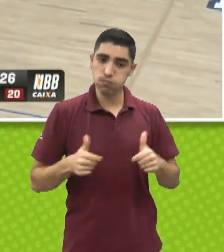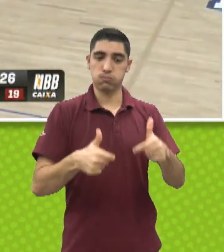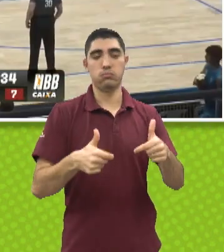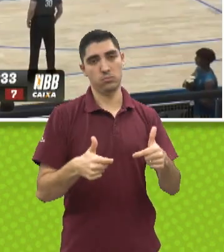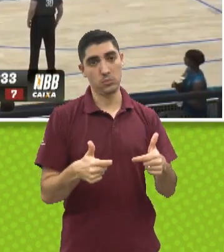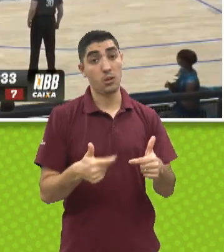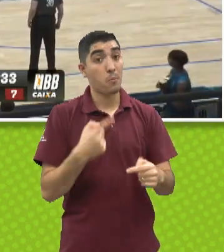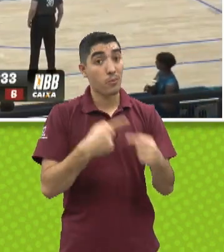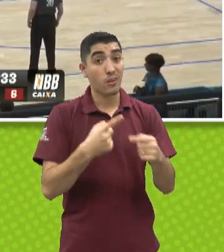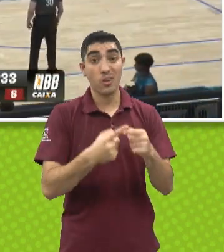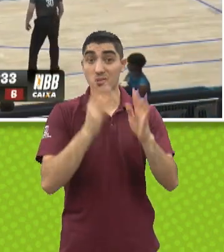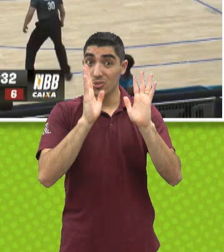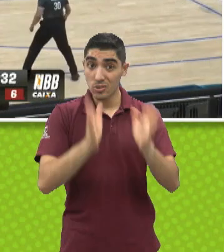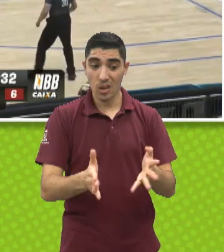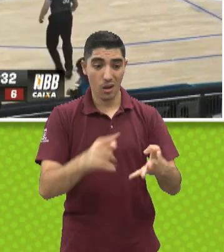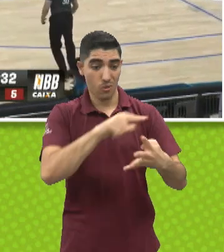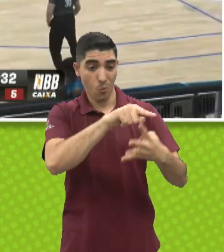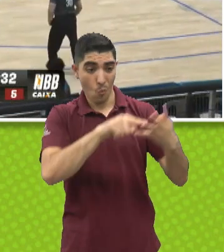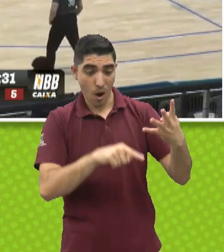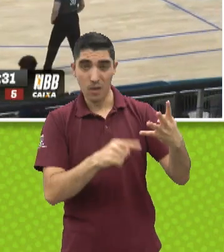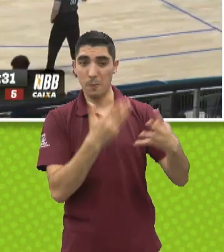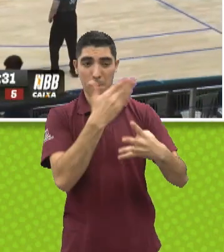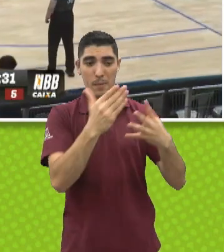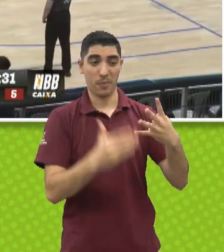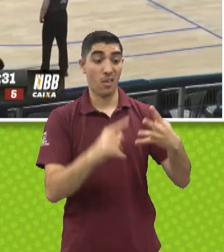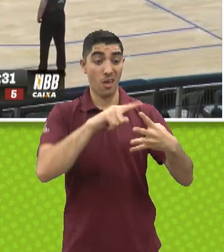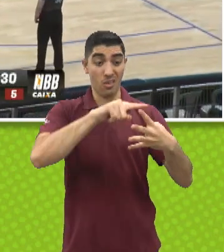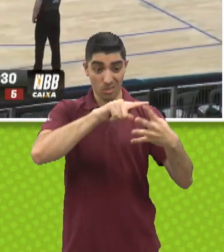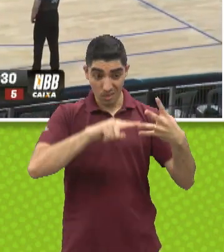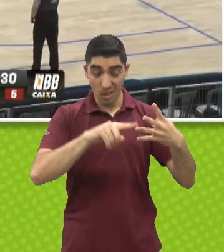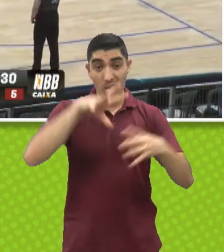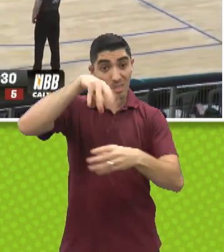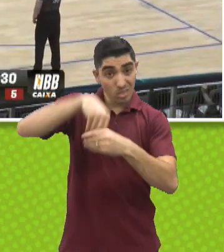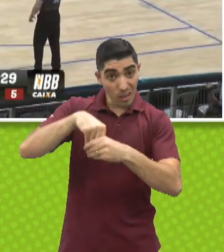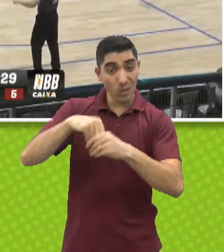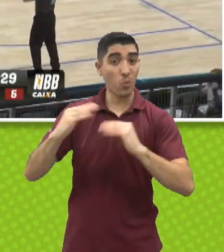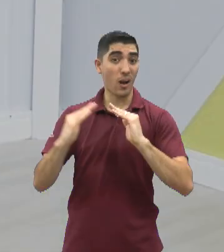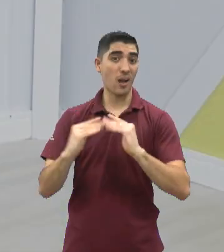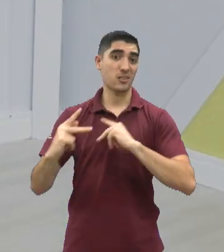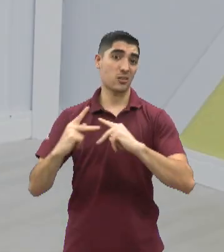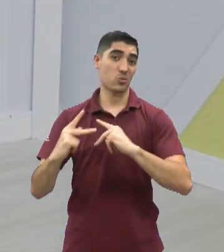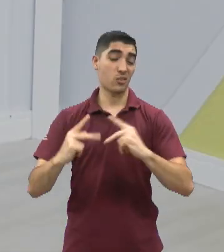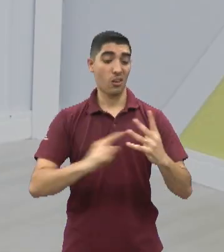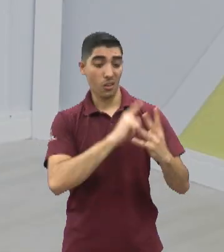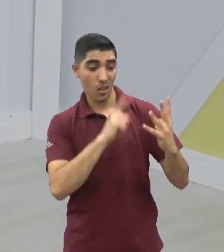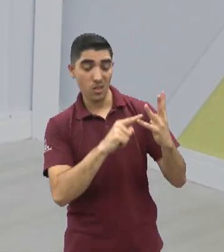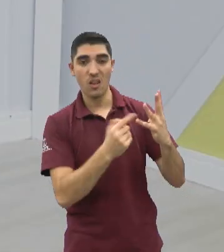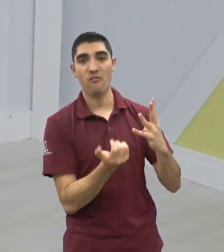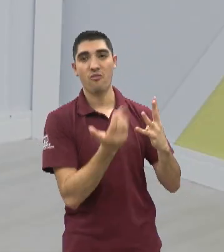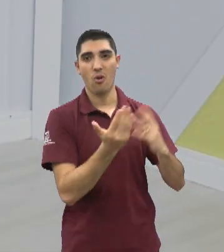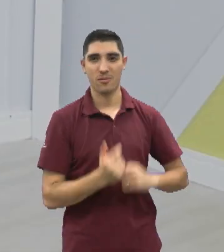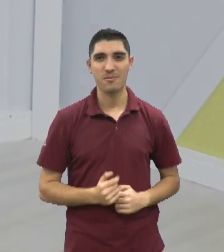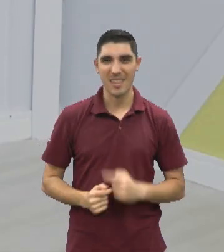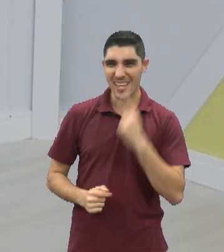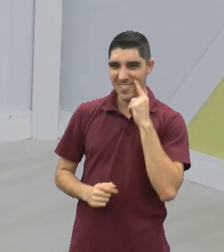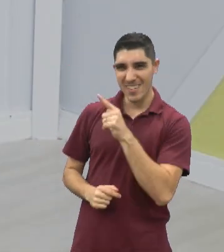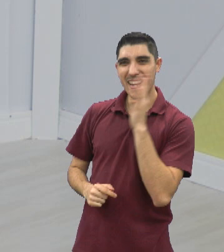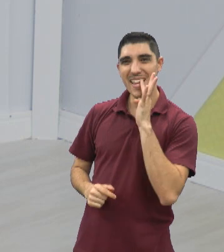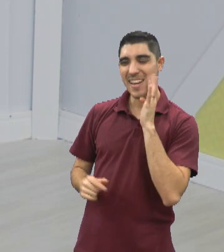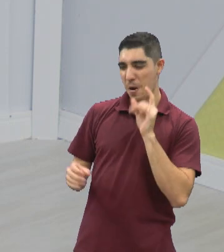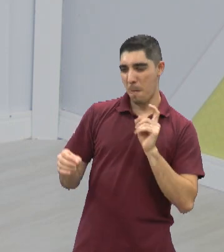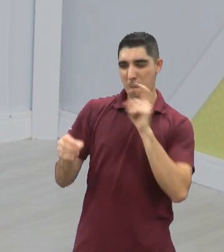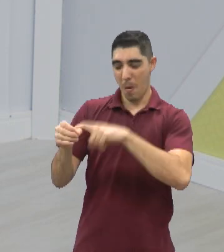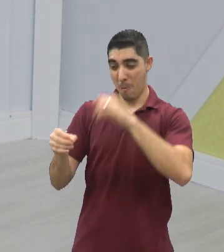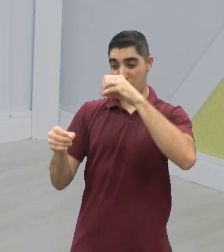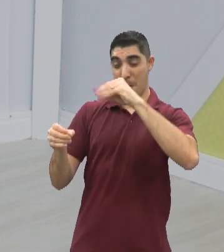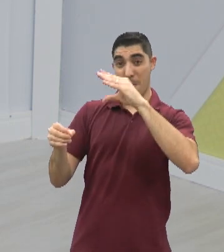são 4 derrotas, né? 3 em casa, 1 fora, e ainda tem mais 3 jogos fora de casa. Legal aquela tabela... Ela pisca. Que pisca, legal, bacana.